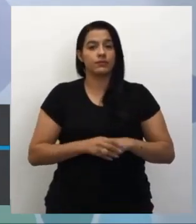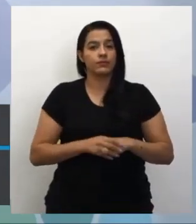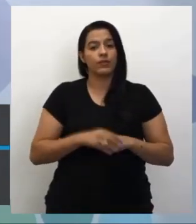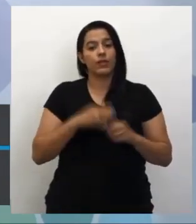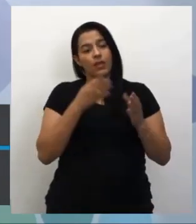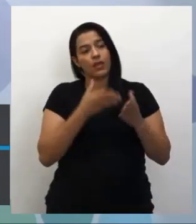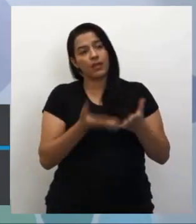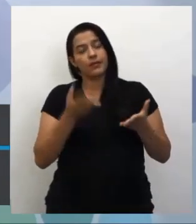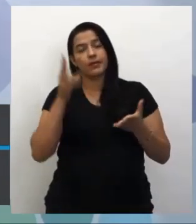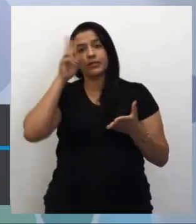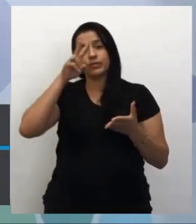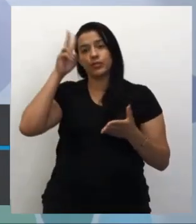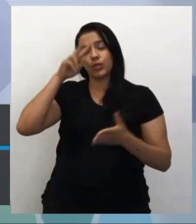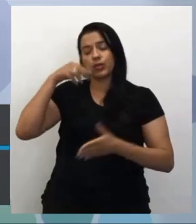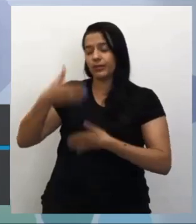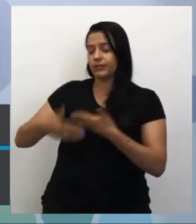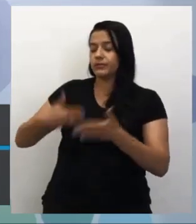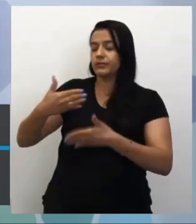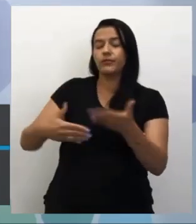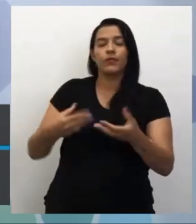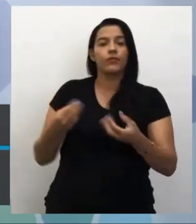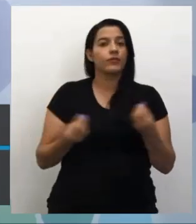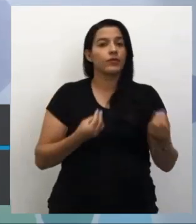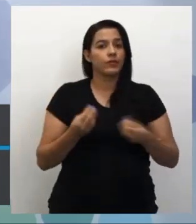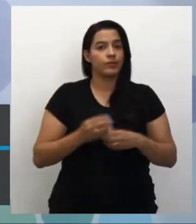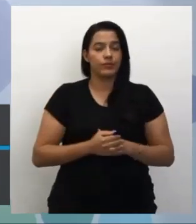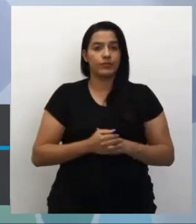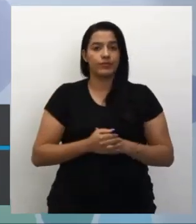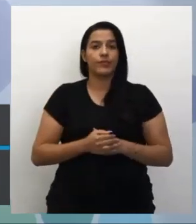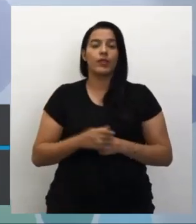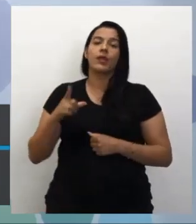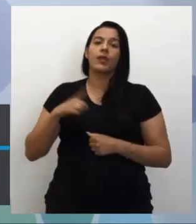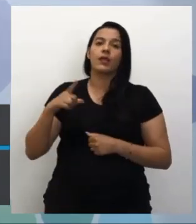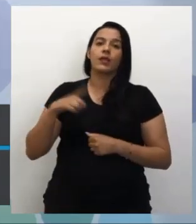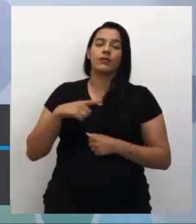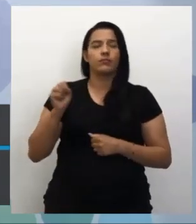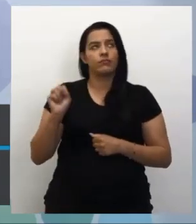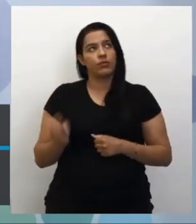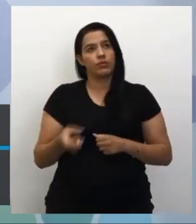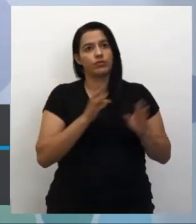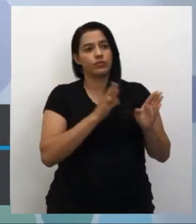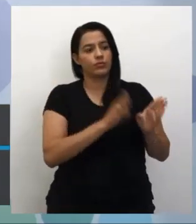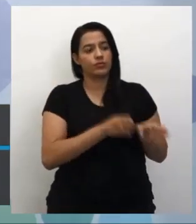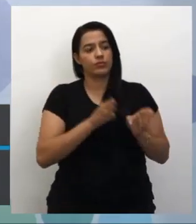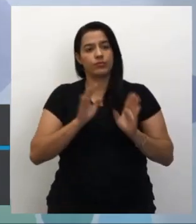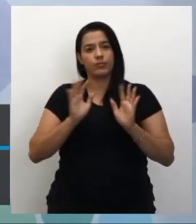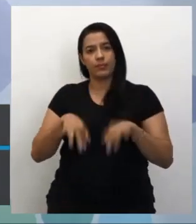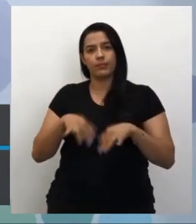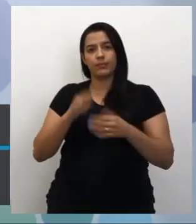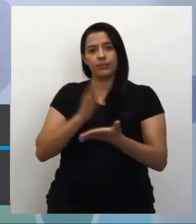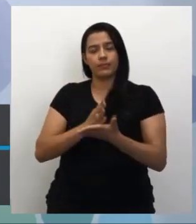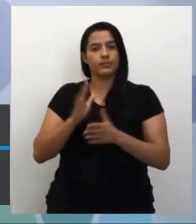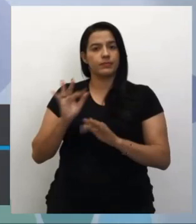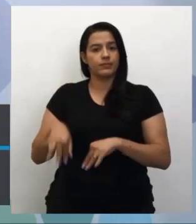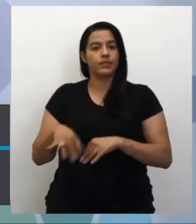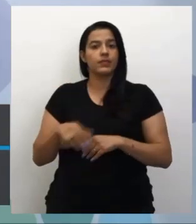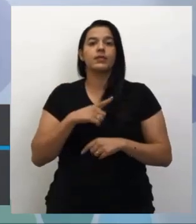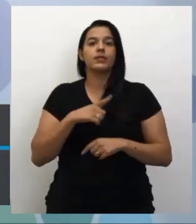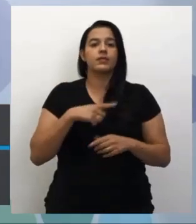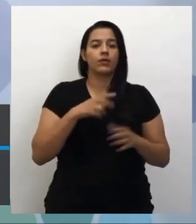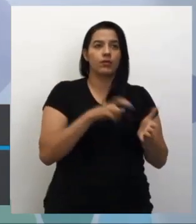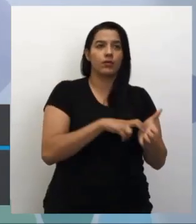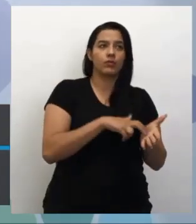forma como a história se desenvolve na narrativa. A história pode acontecer de maneira cronológica, começo, meio e fim. Olha, eu